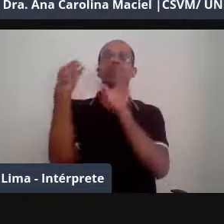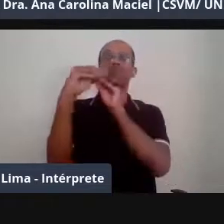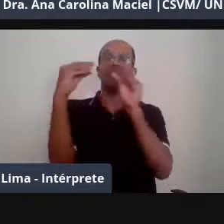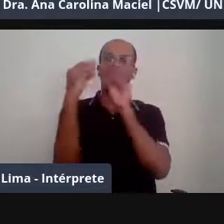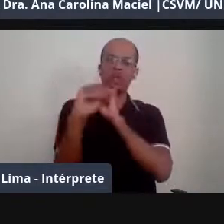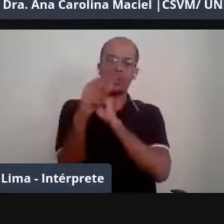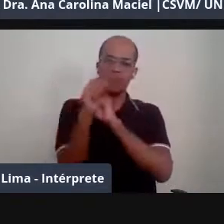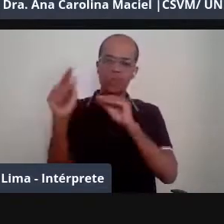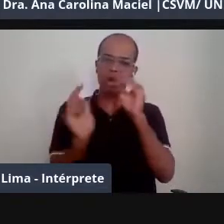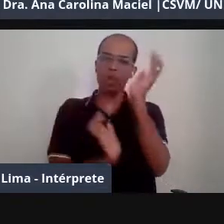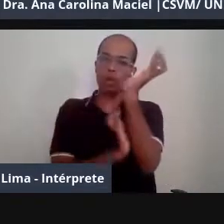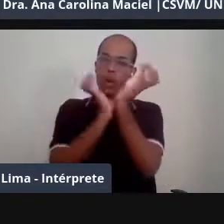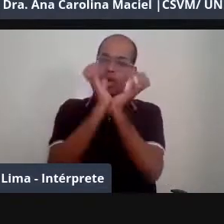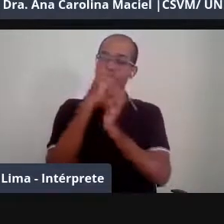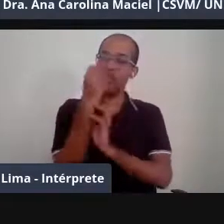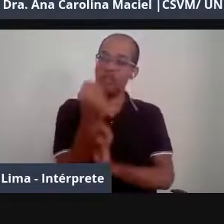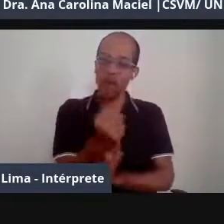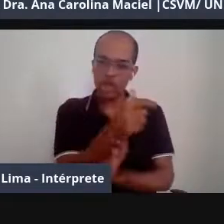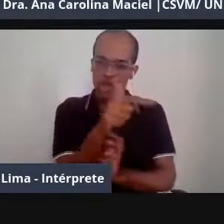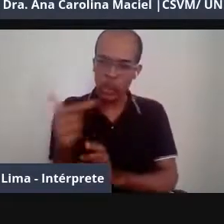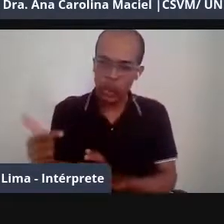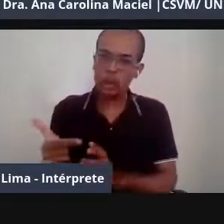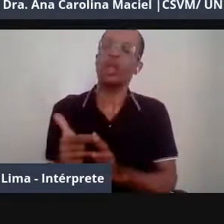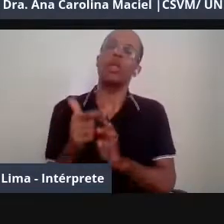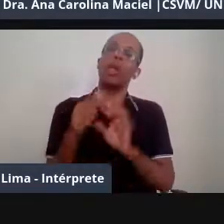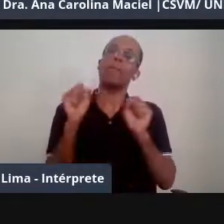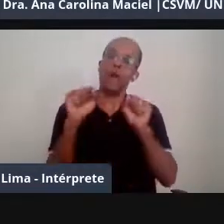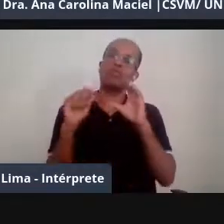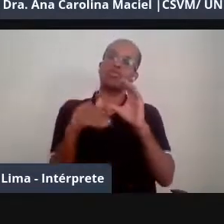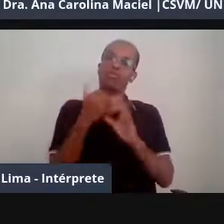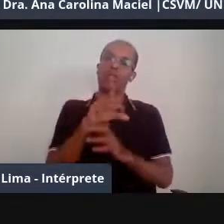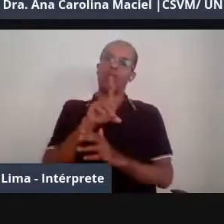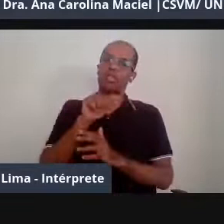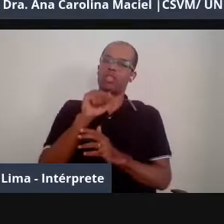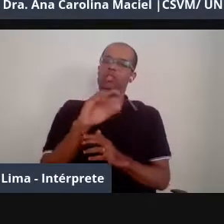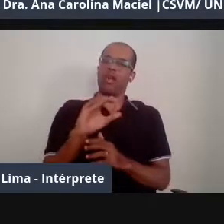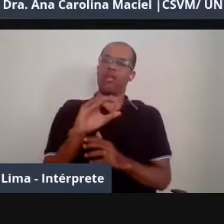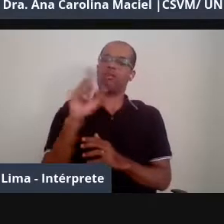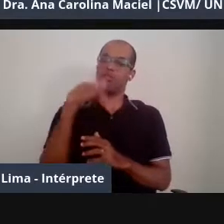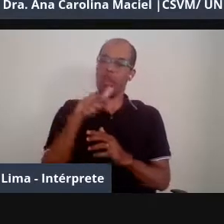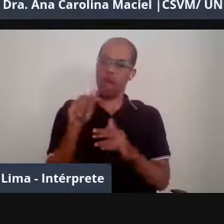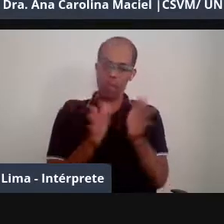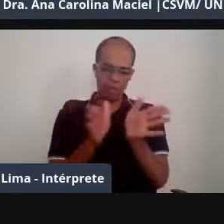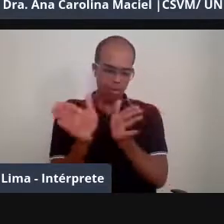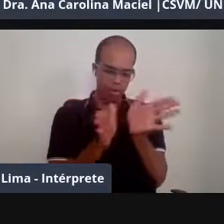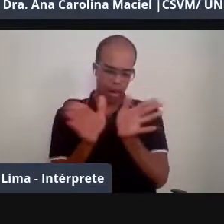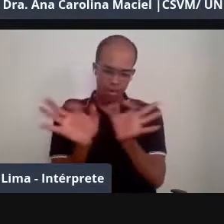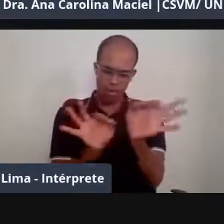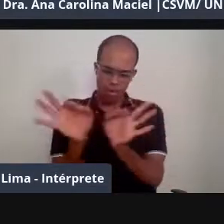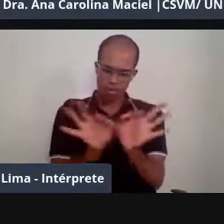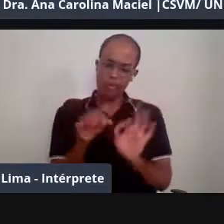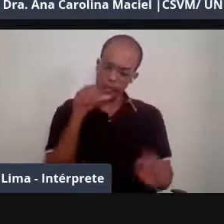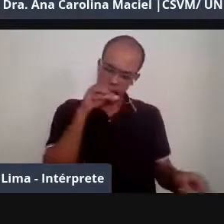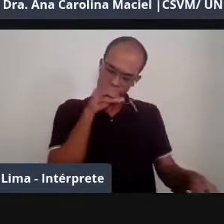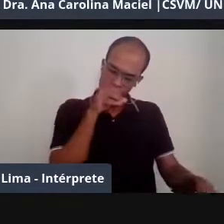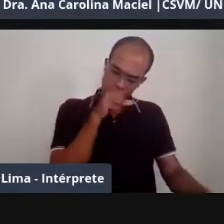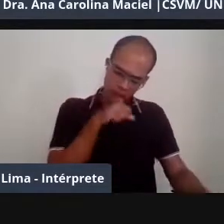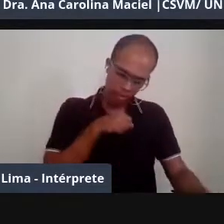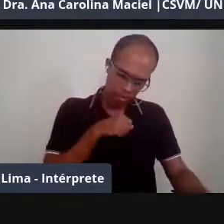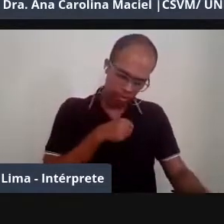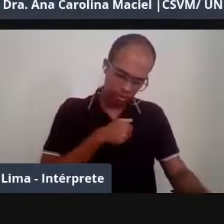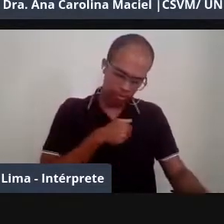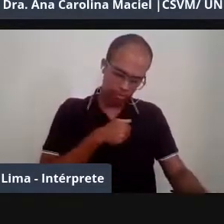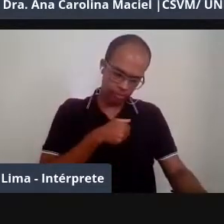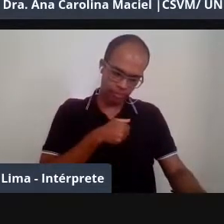ver a documentação necessária na DAC, é uma tramitação relativamente rápida, e apesar